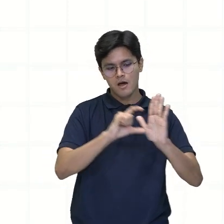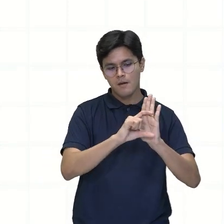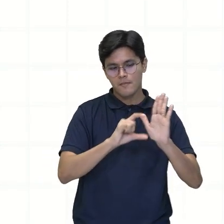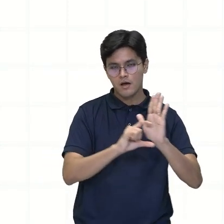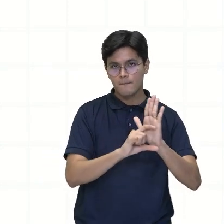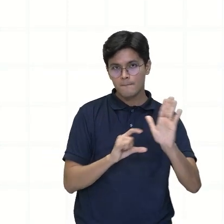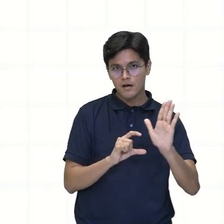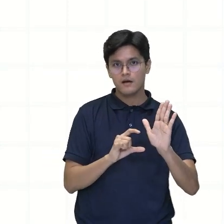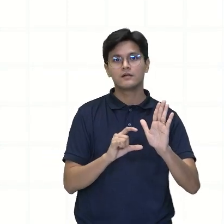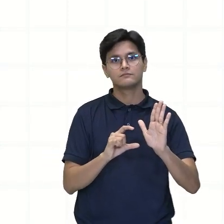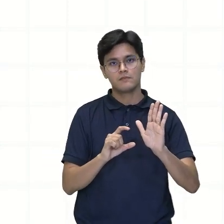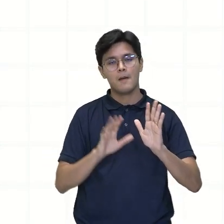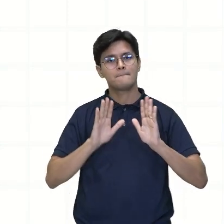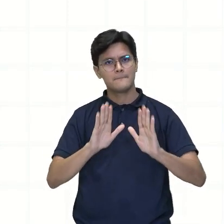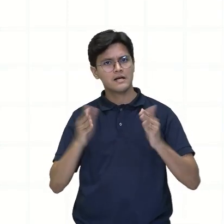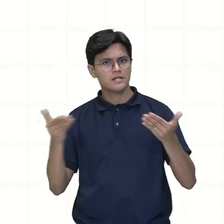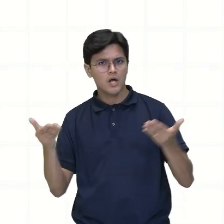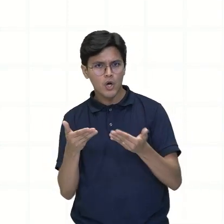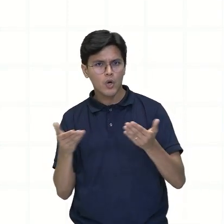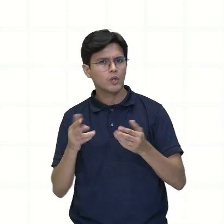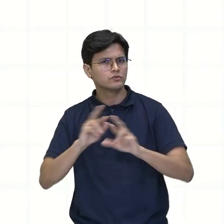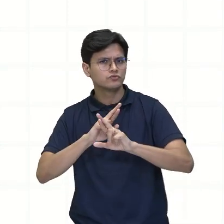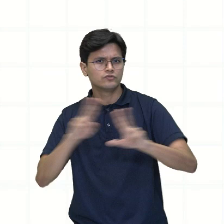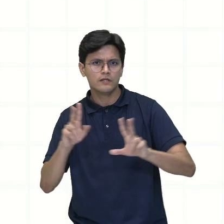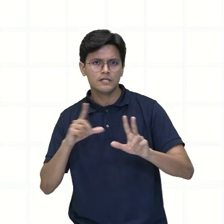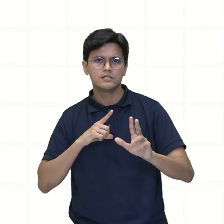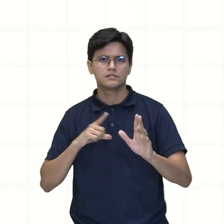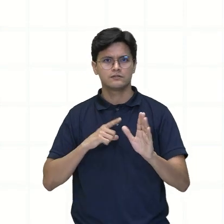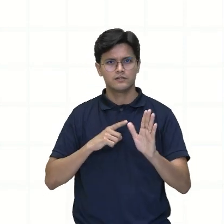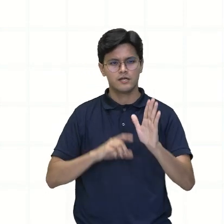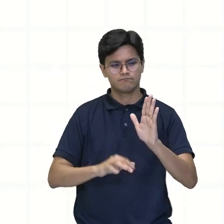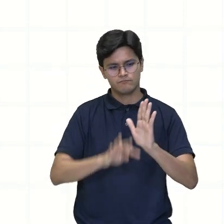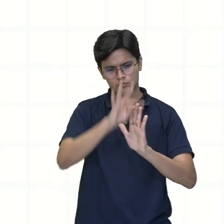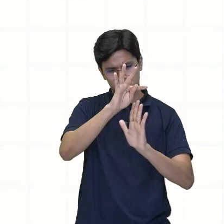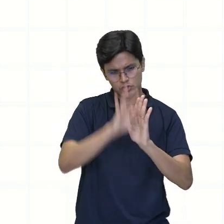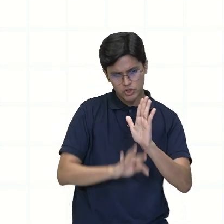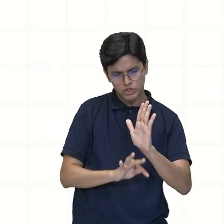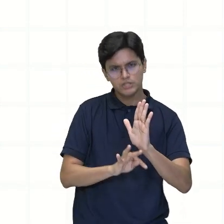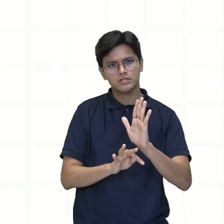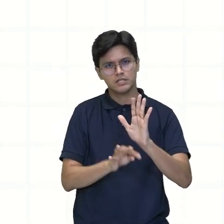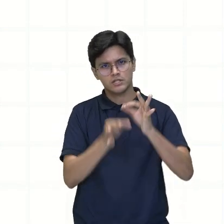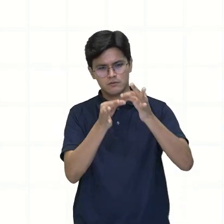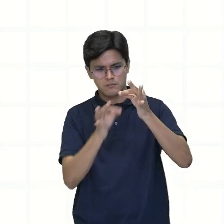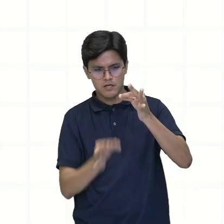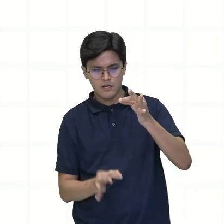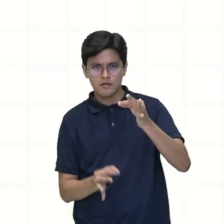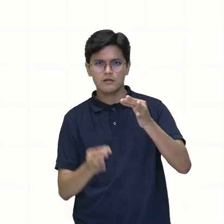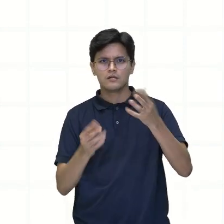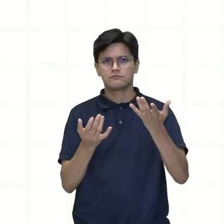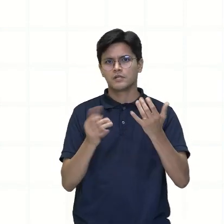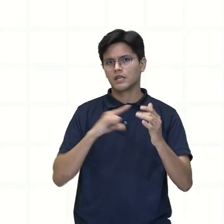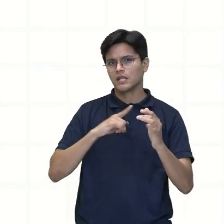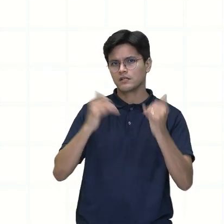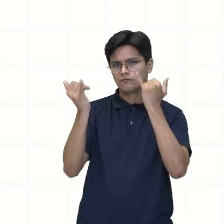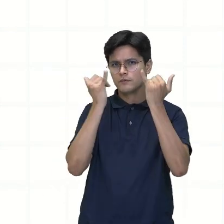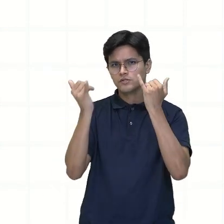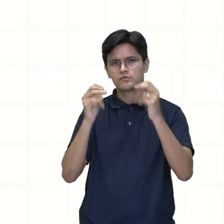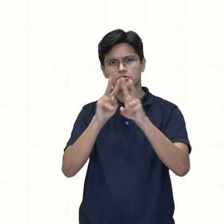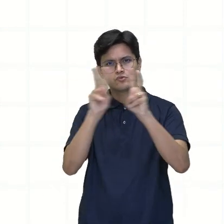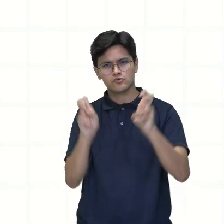né? Falando informações específicas sobre aquela pessoa. Então, aqui nós começamos